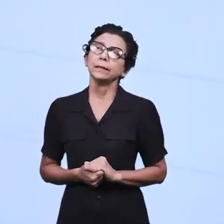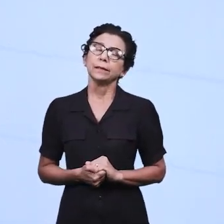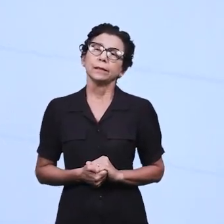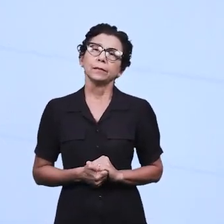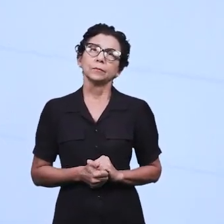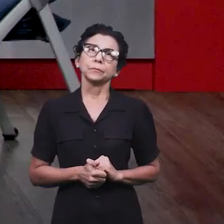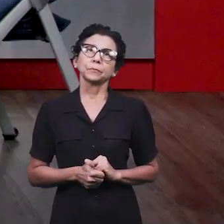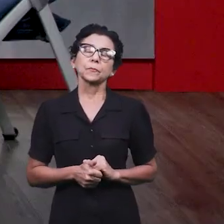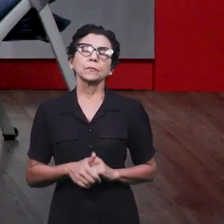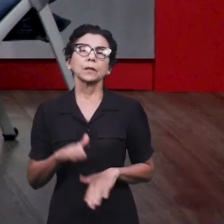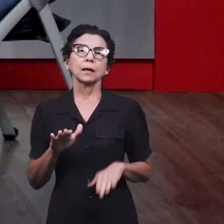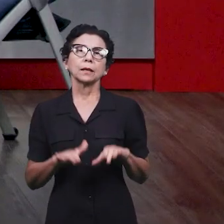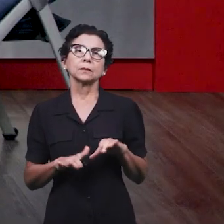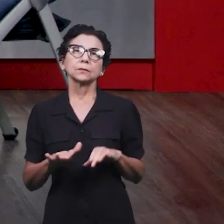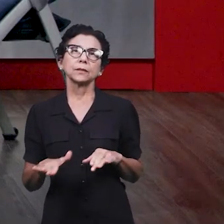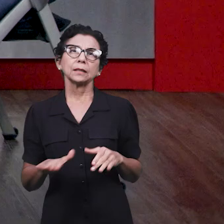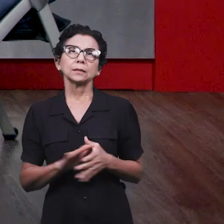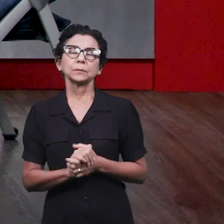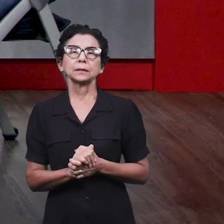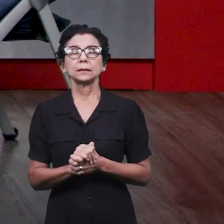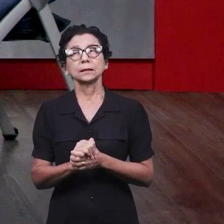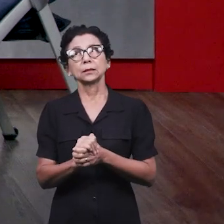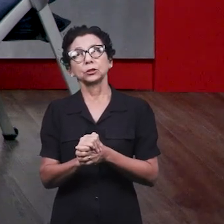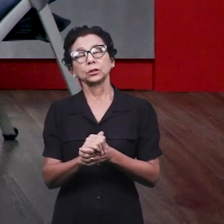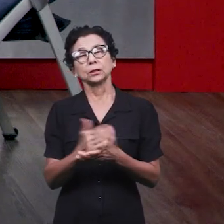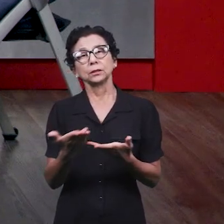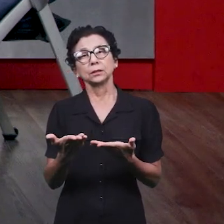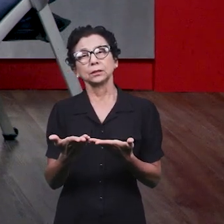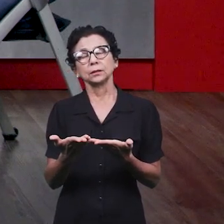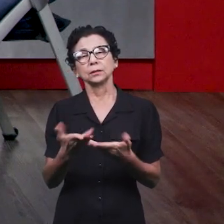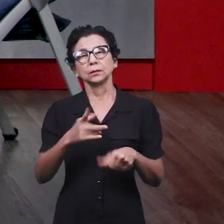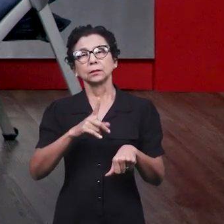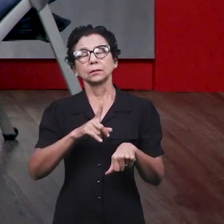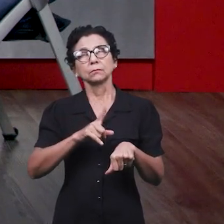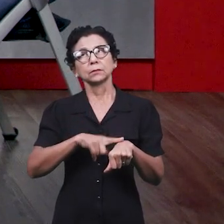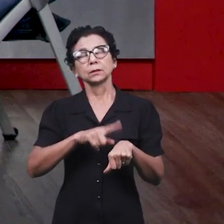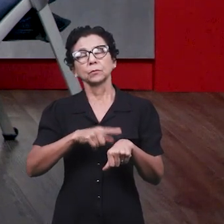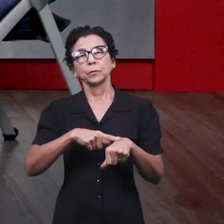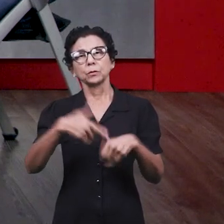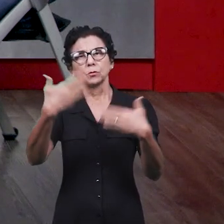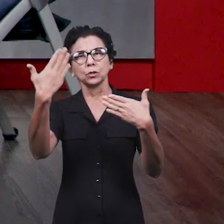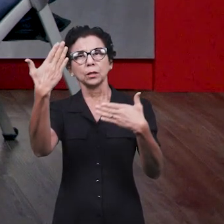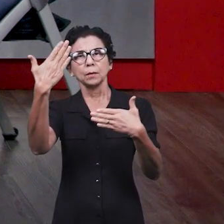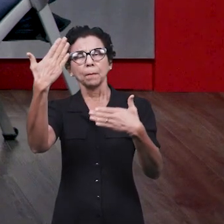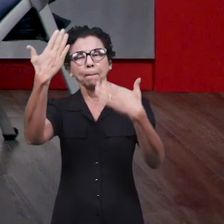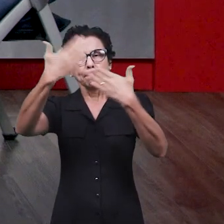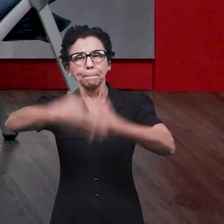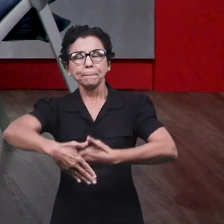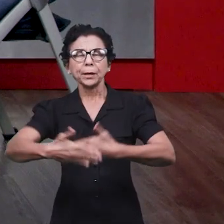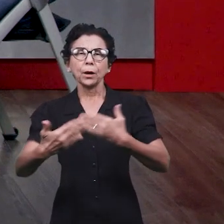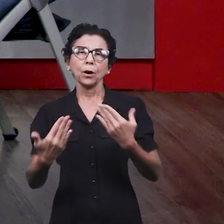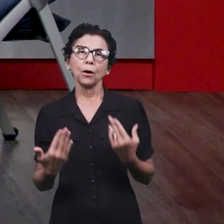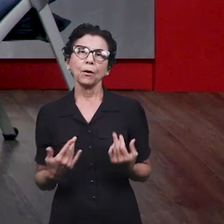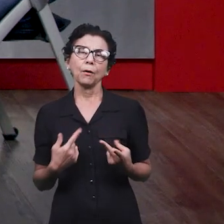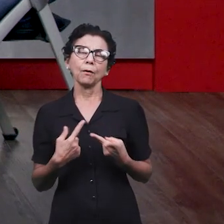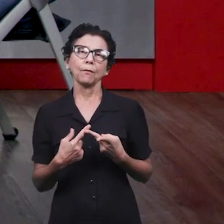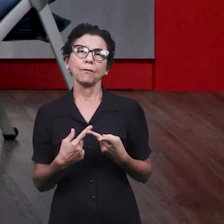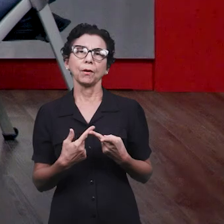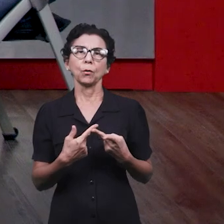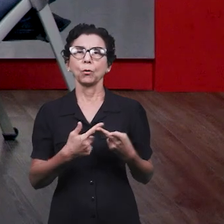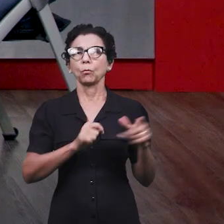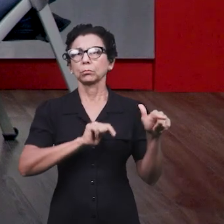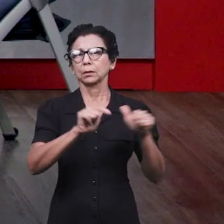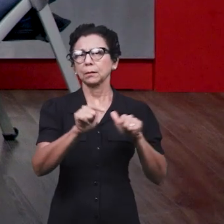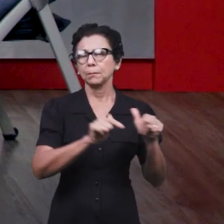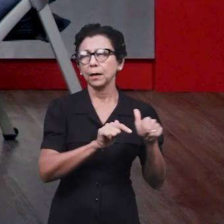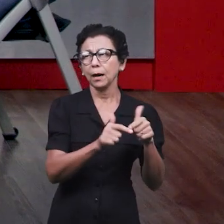trabalho, para ser feito provas. Mas assim, a pessoa não pode ser prejudicada se ela sofre de uma doença grave por conta dessa